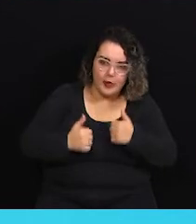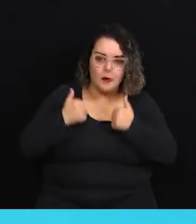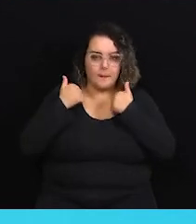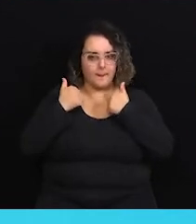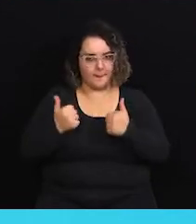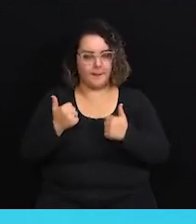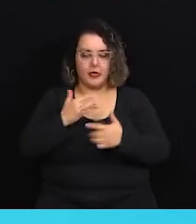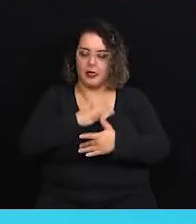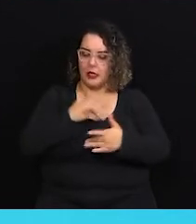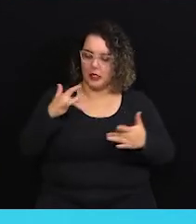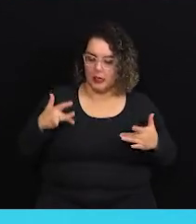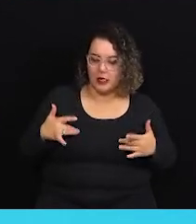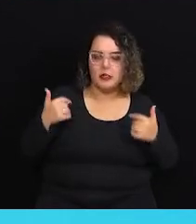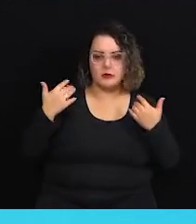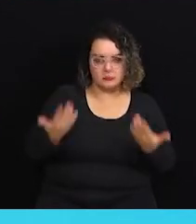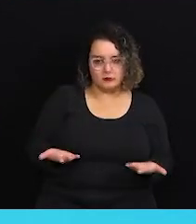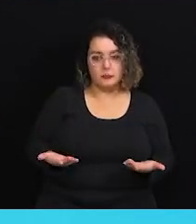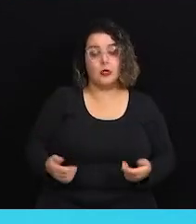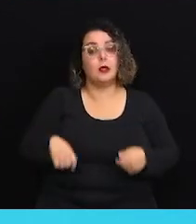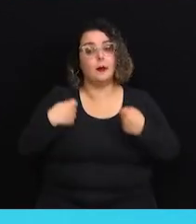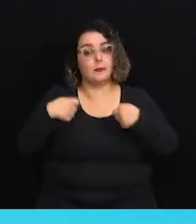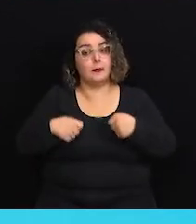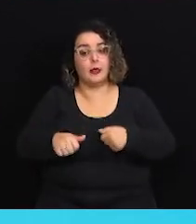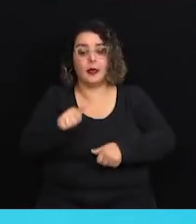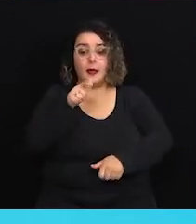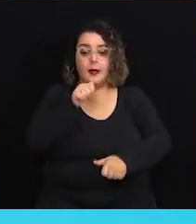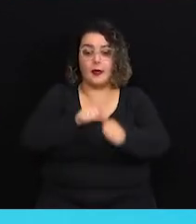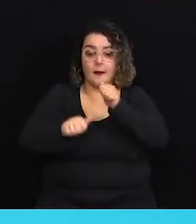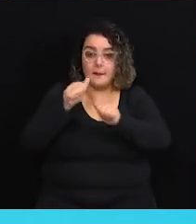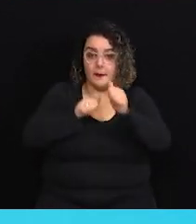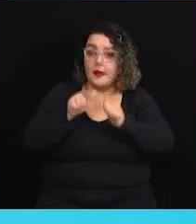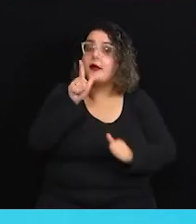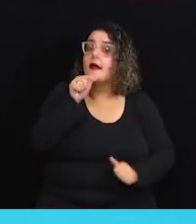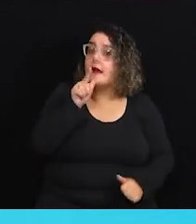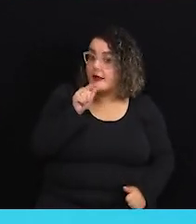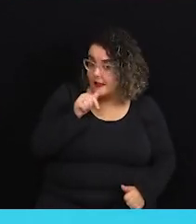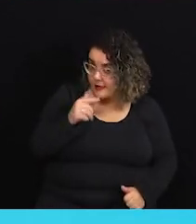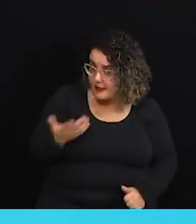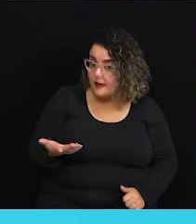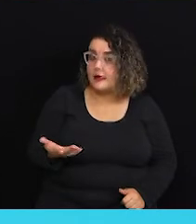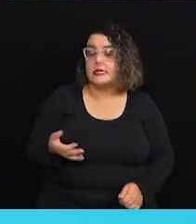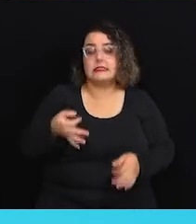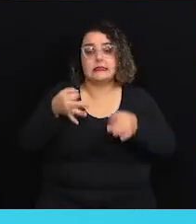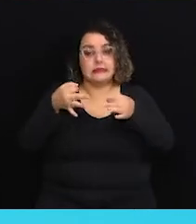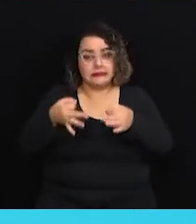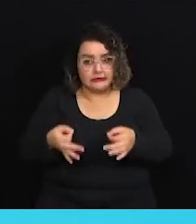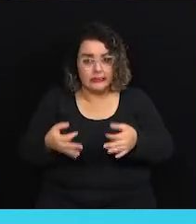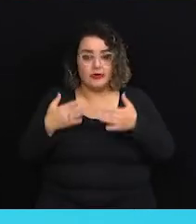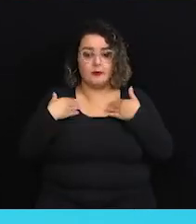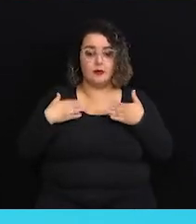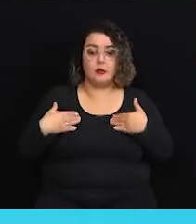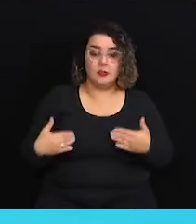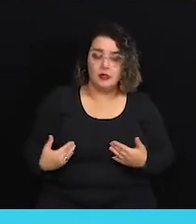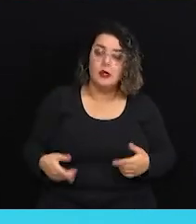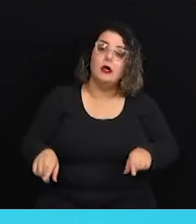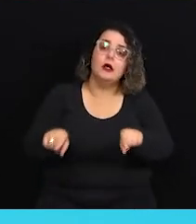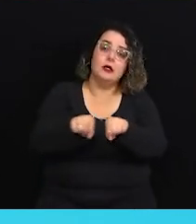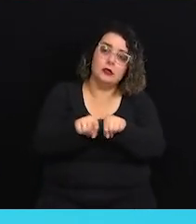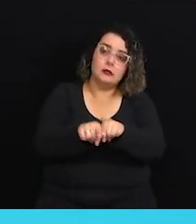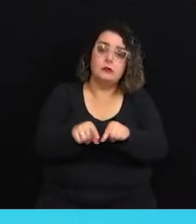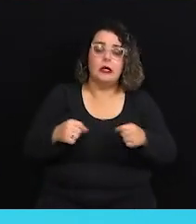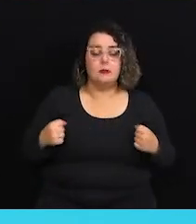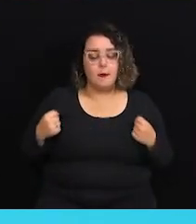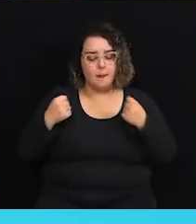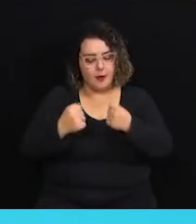pensar numa alimentação saudável, precisa pensar em ingestão hídrica de água adequada para o nosso corpo e